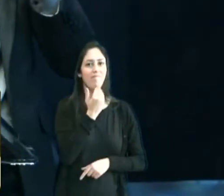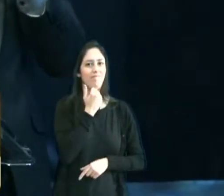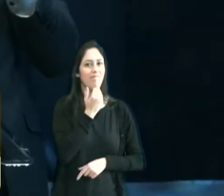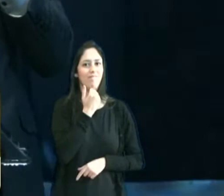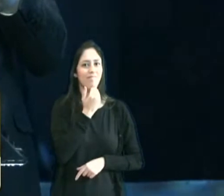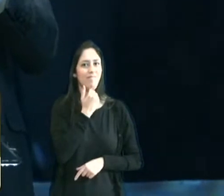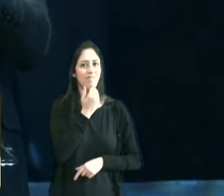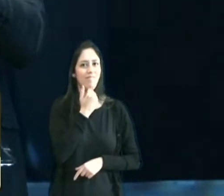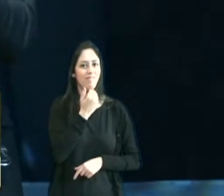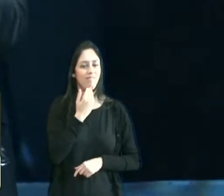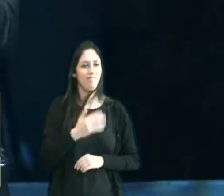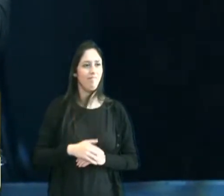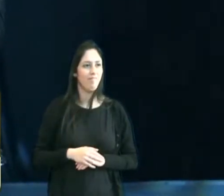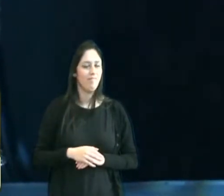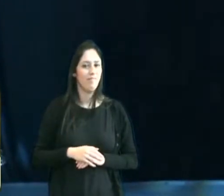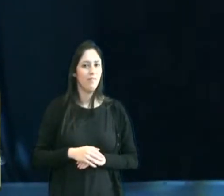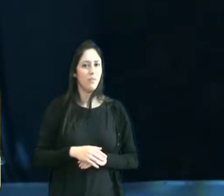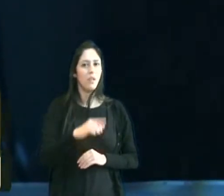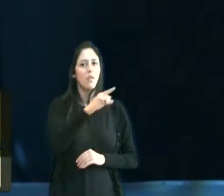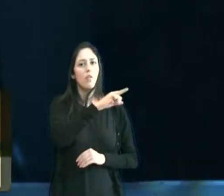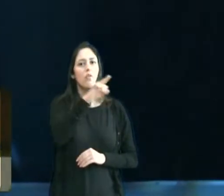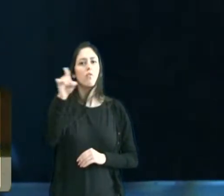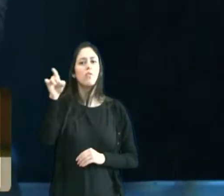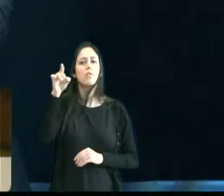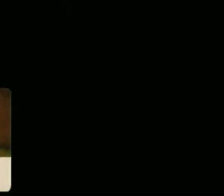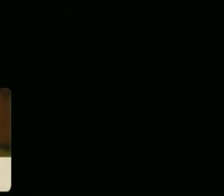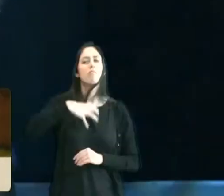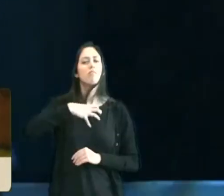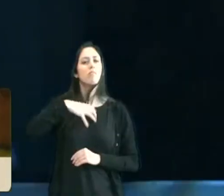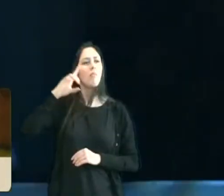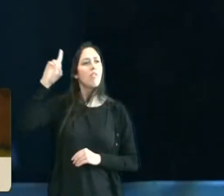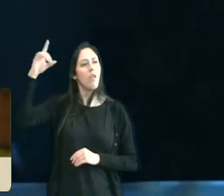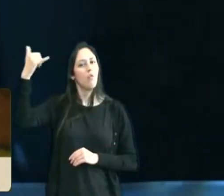disse? O que Ele falou?